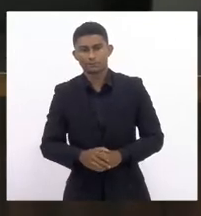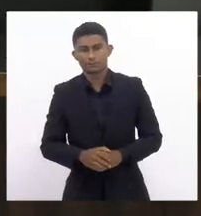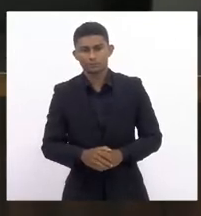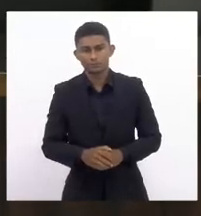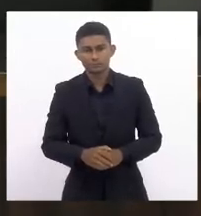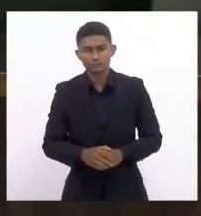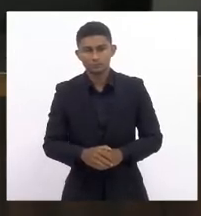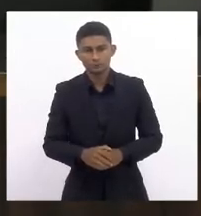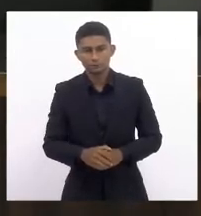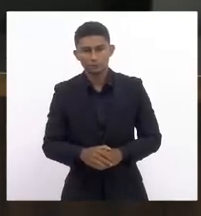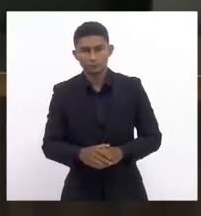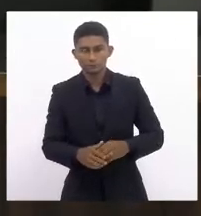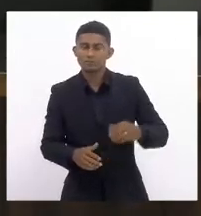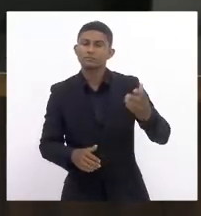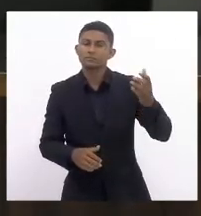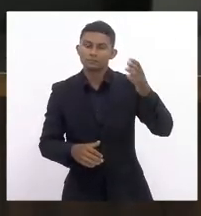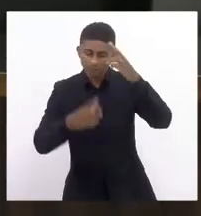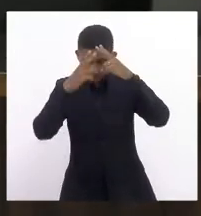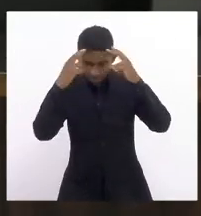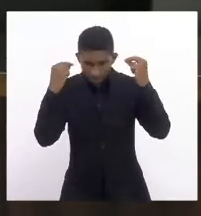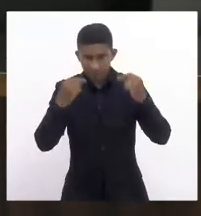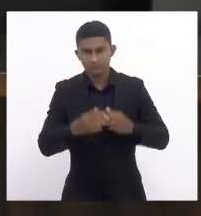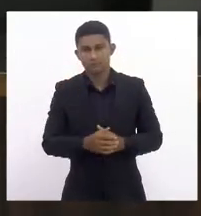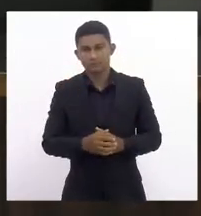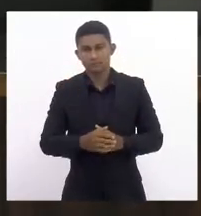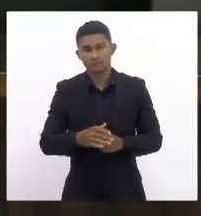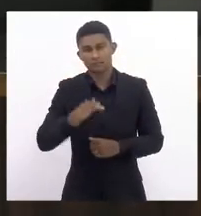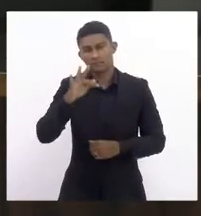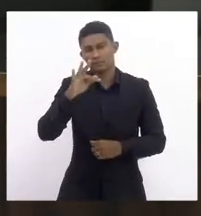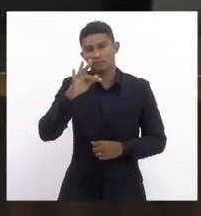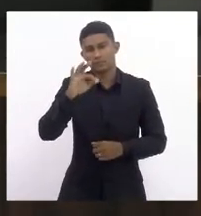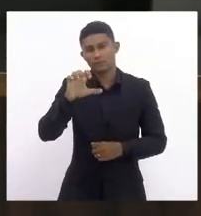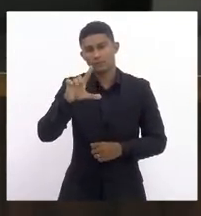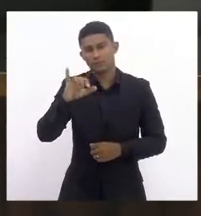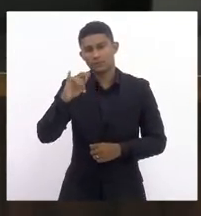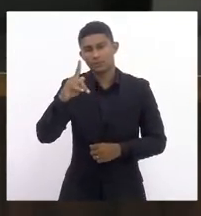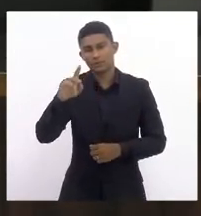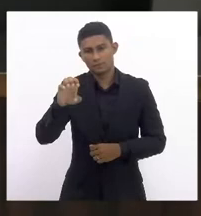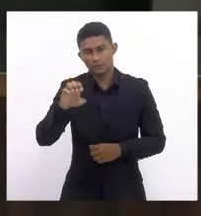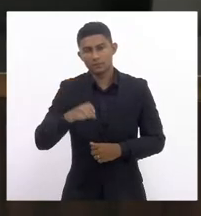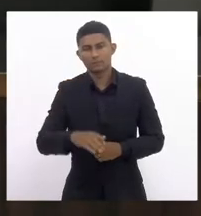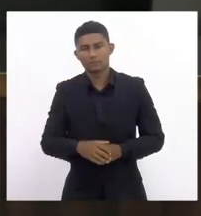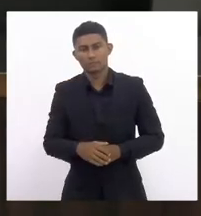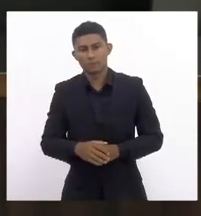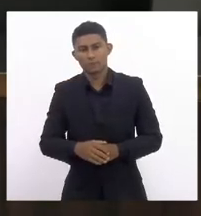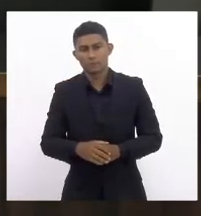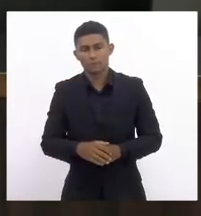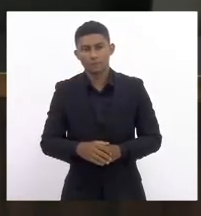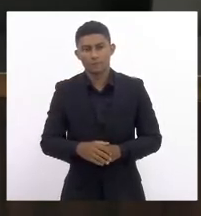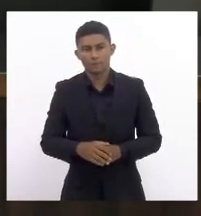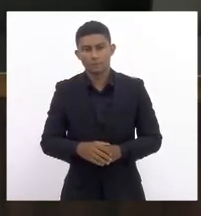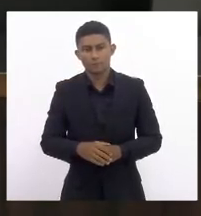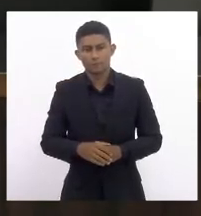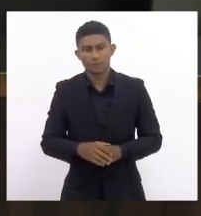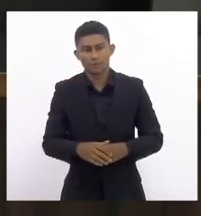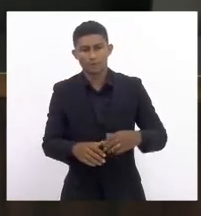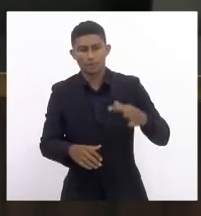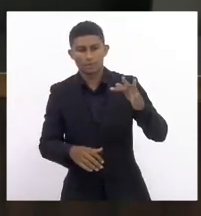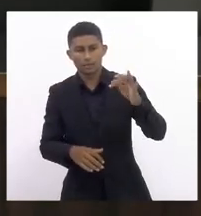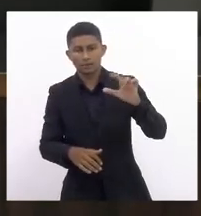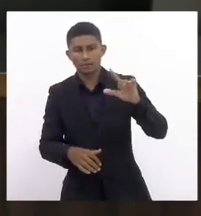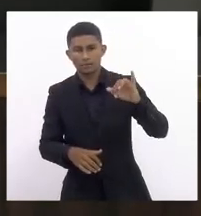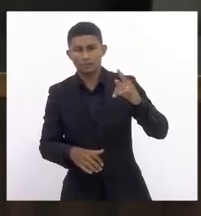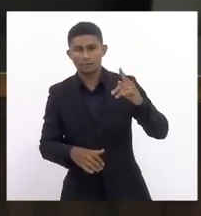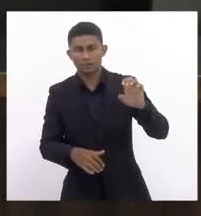Deputada Enfermeira Rejane. Deputado Felipe Soares. Deputado Felipe. Deputado Felipe Pobel.